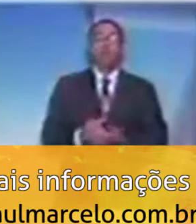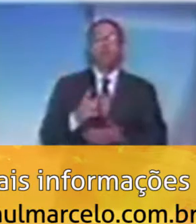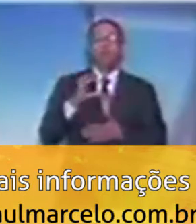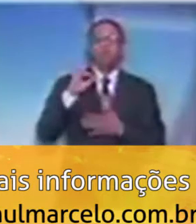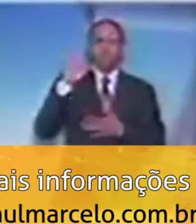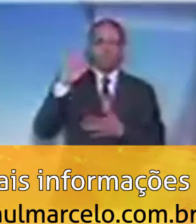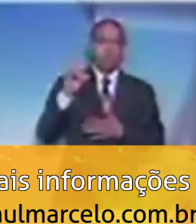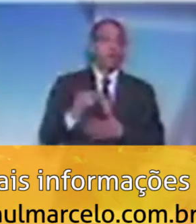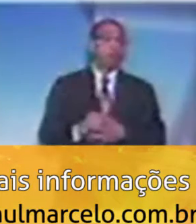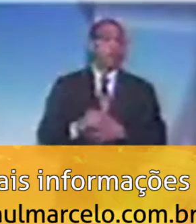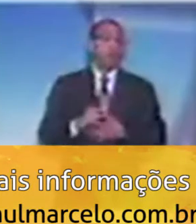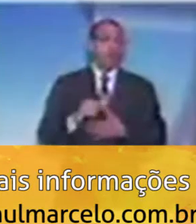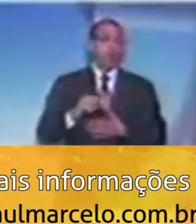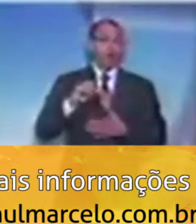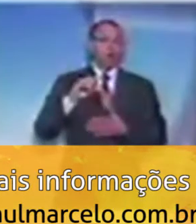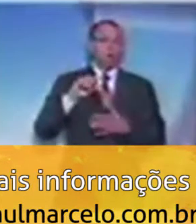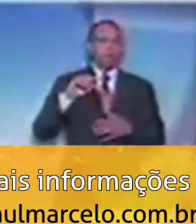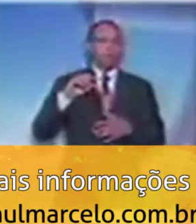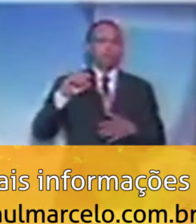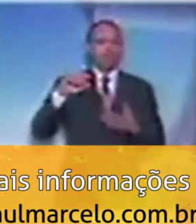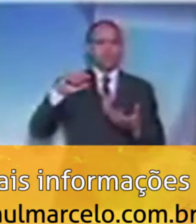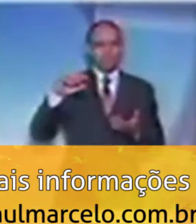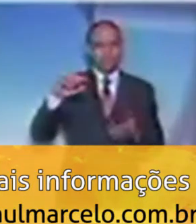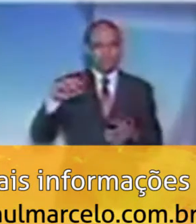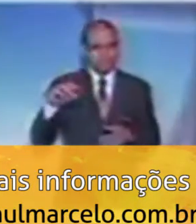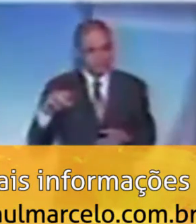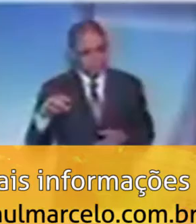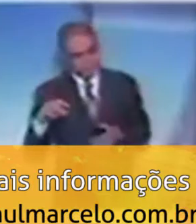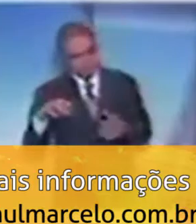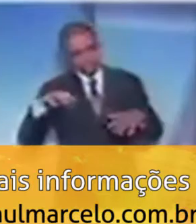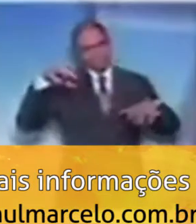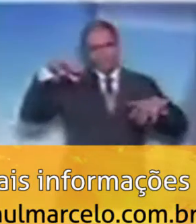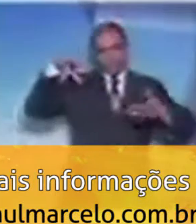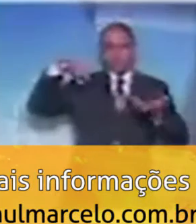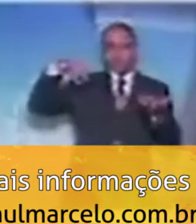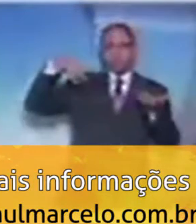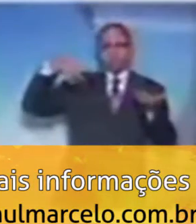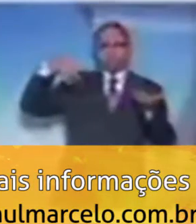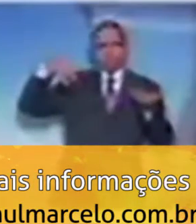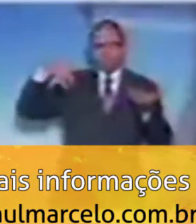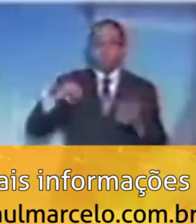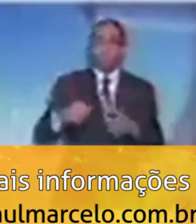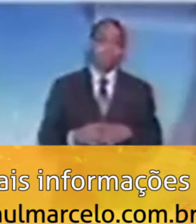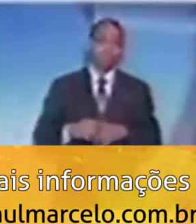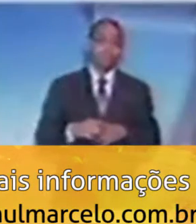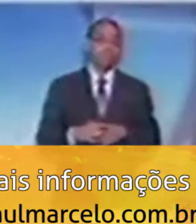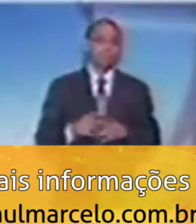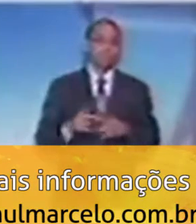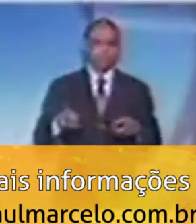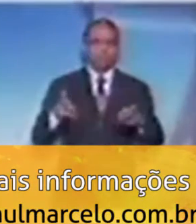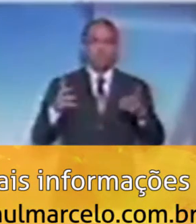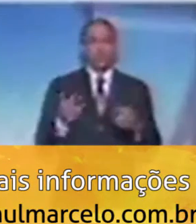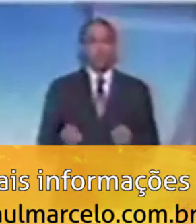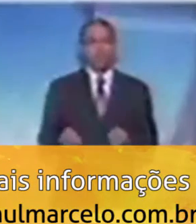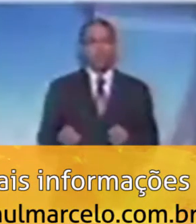Nossa expectativa é que o Senado da República não deixe essa matéria passar, que faça alterações substantivas, que segure essa matéria, porque se